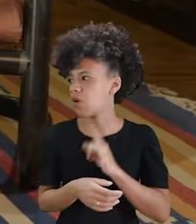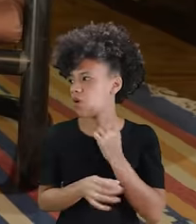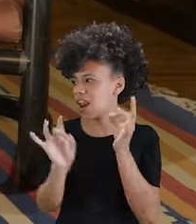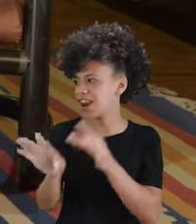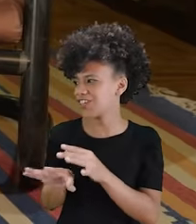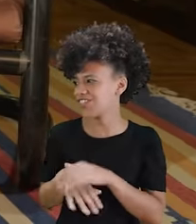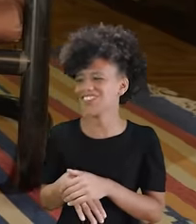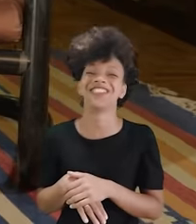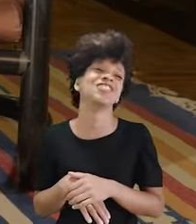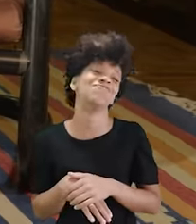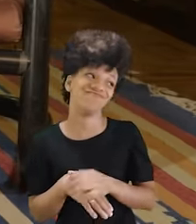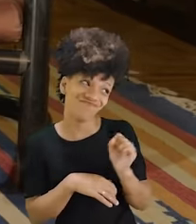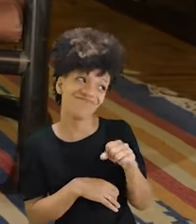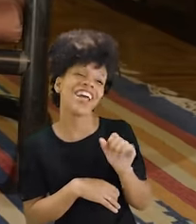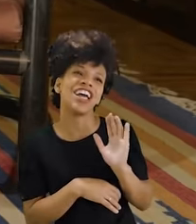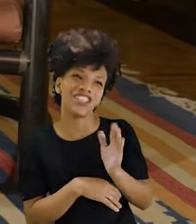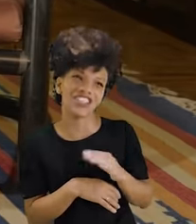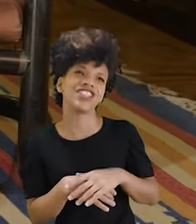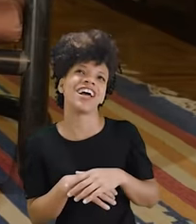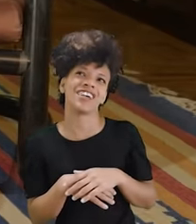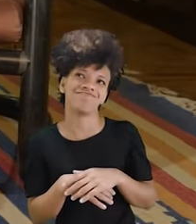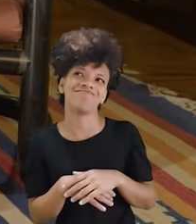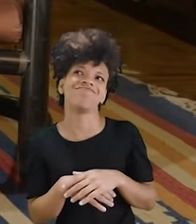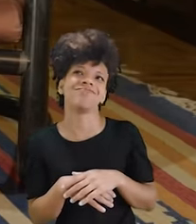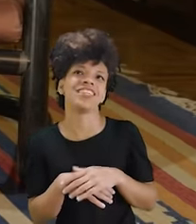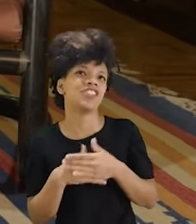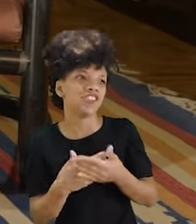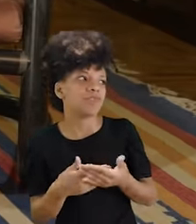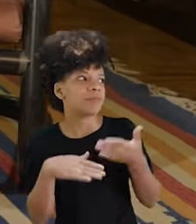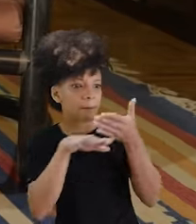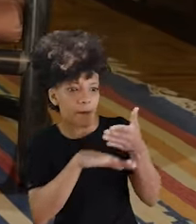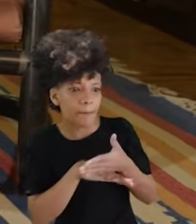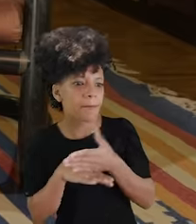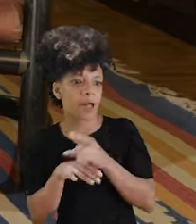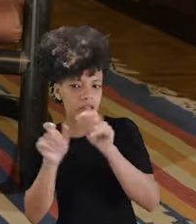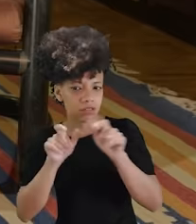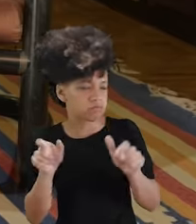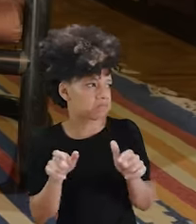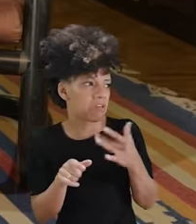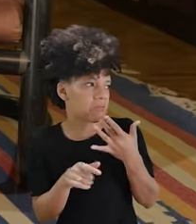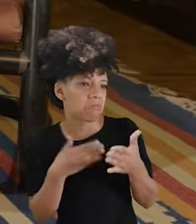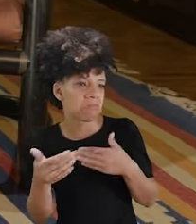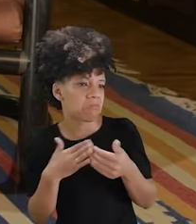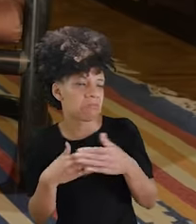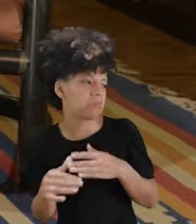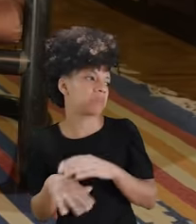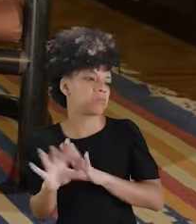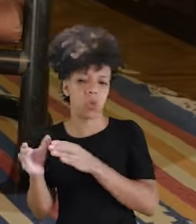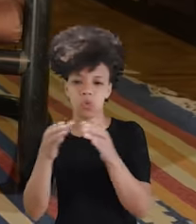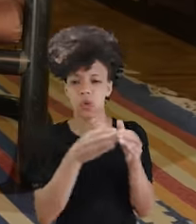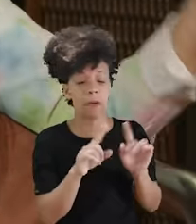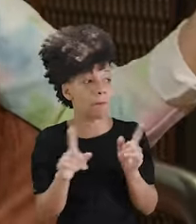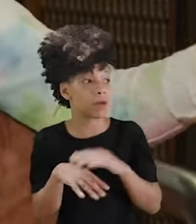o Olímpico já tinha pegado lista de mim enfiar na galera Seja lá de